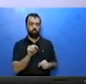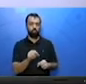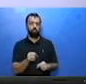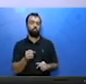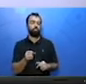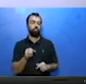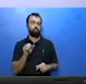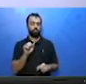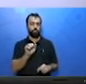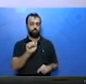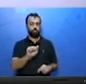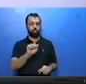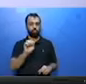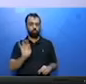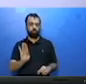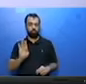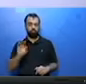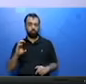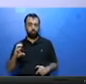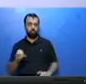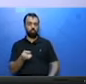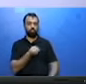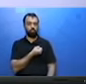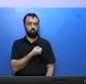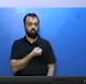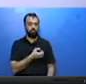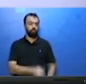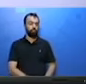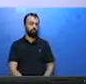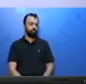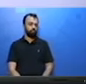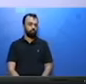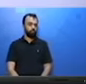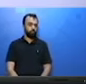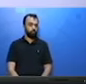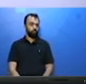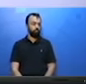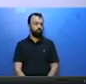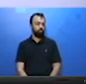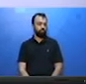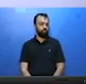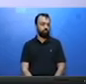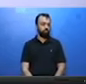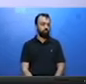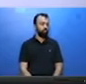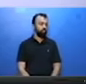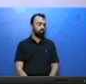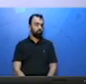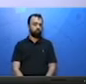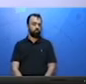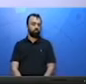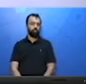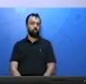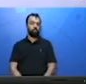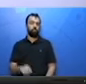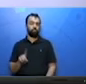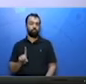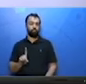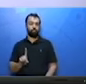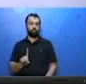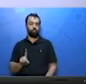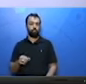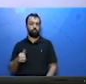fala respectivamente, é que na resposta vai estar nessa ordem. Então, o primeiro aqui na